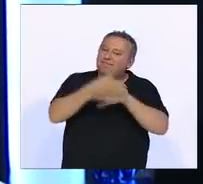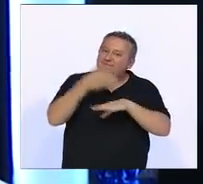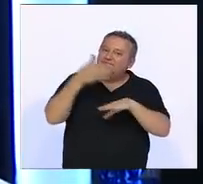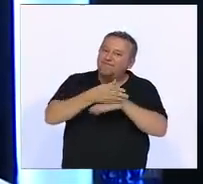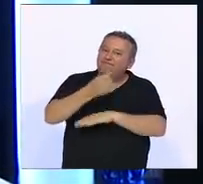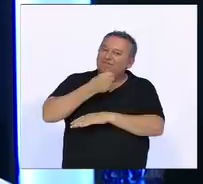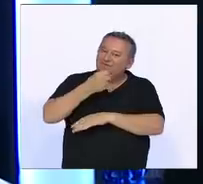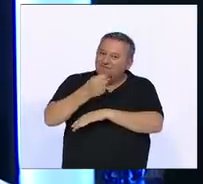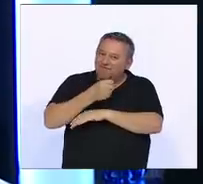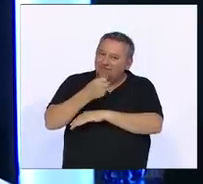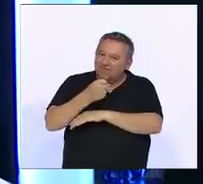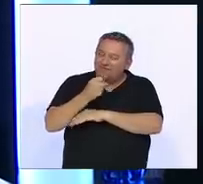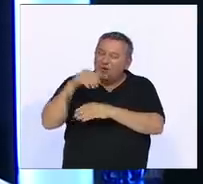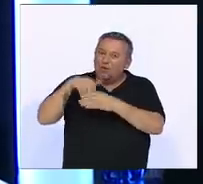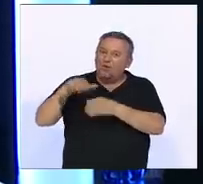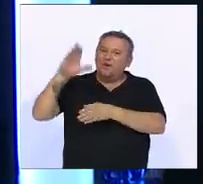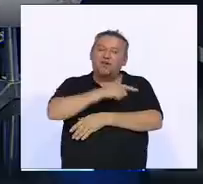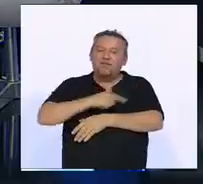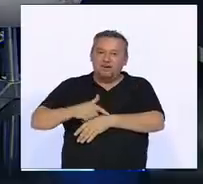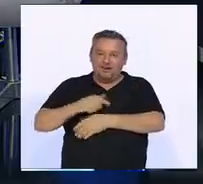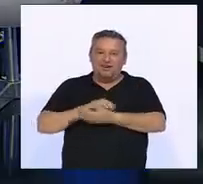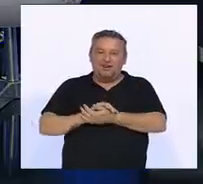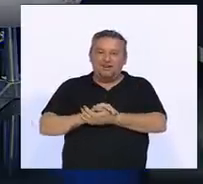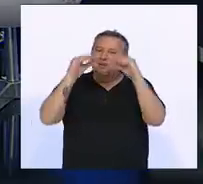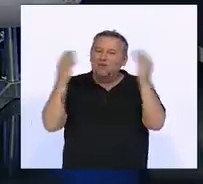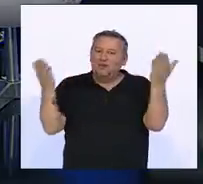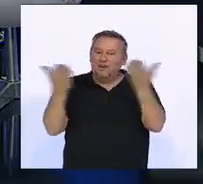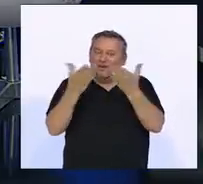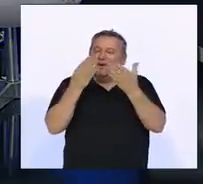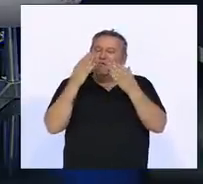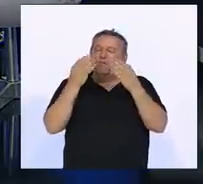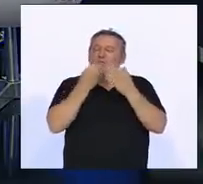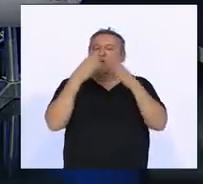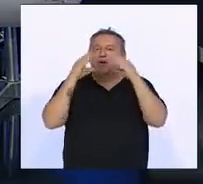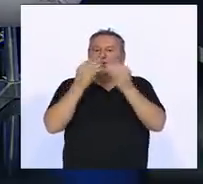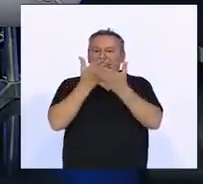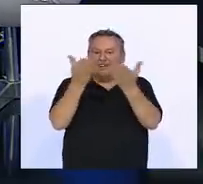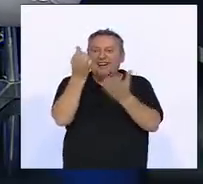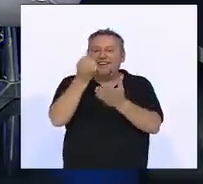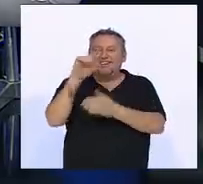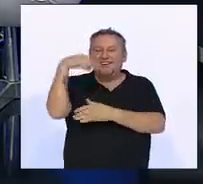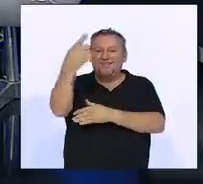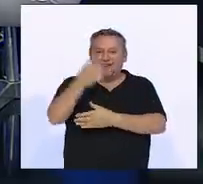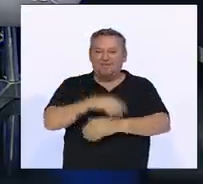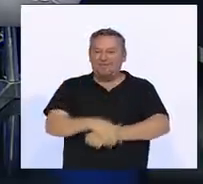entrevista com os candidatos à vice-presidência. Boa noite a todos vocês. Até sexta que vem. Tchau, tchau.